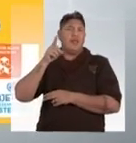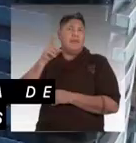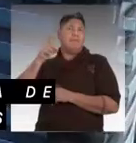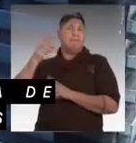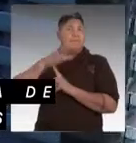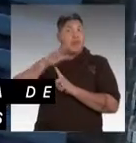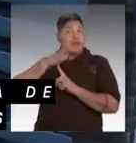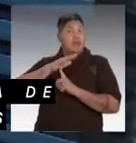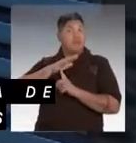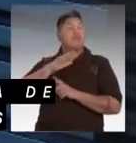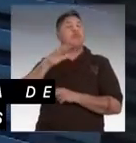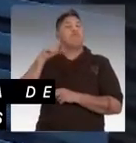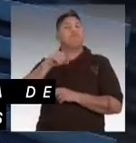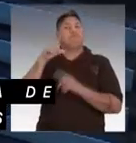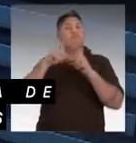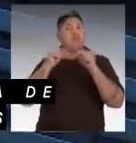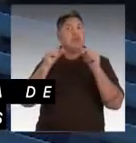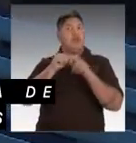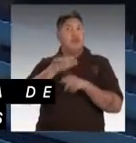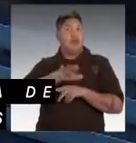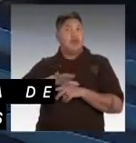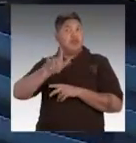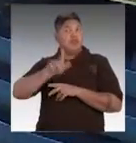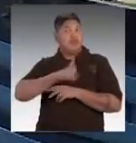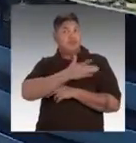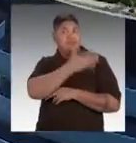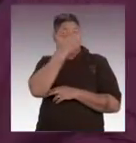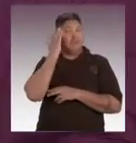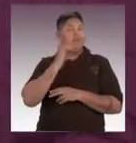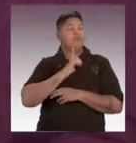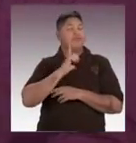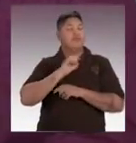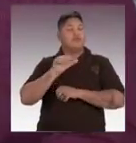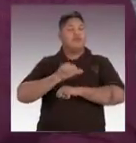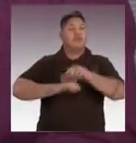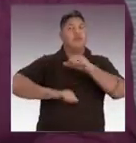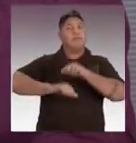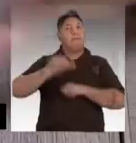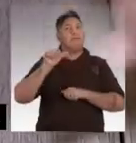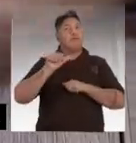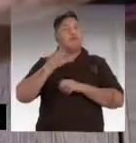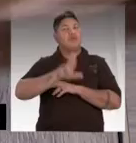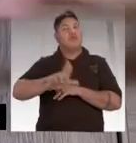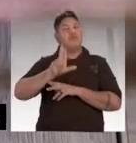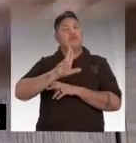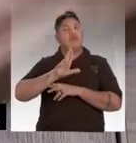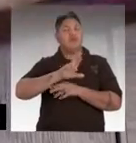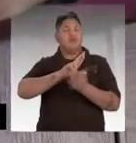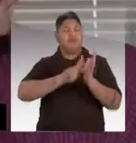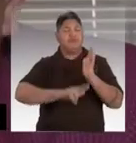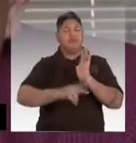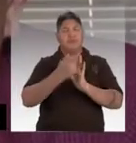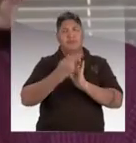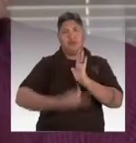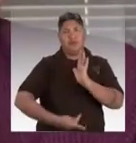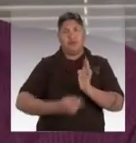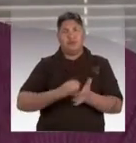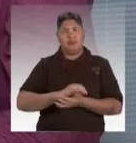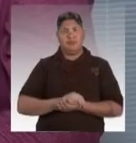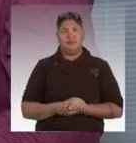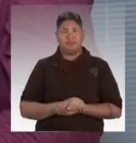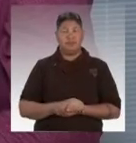Paraíba. Em Brasília, a área de gestão de pessoas tem passado por transformações por meio de vários